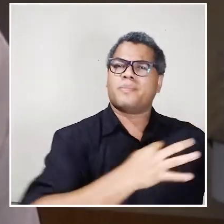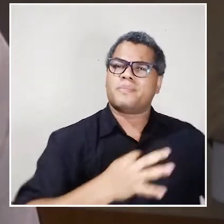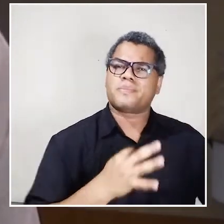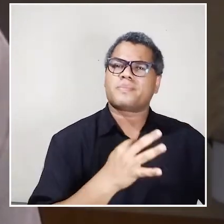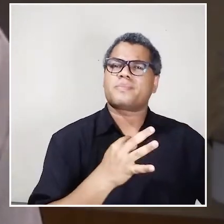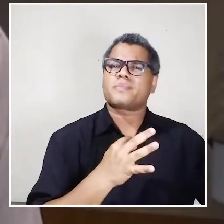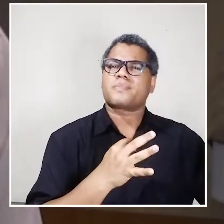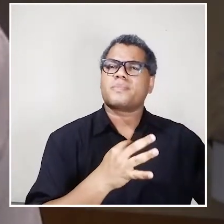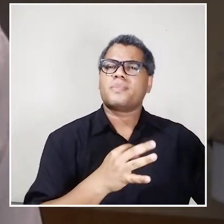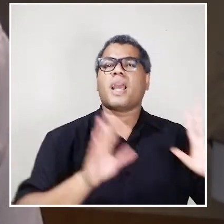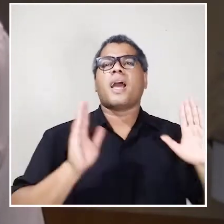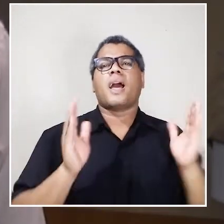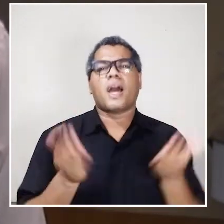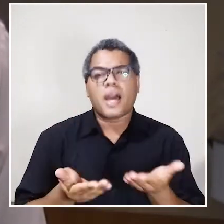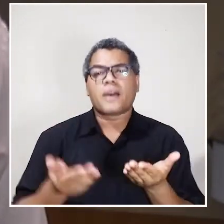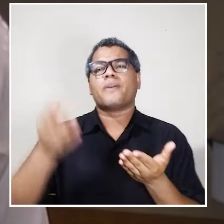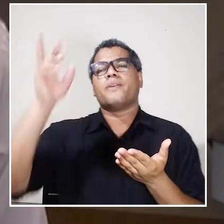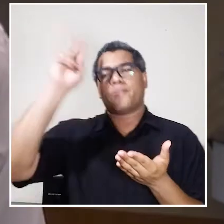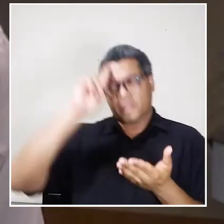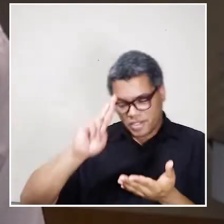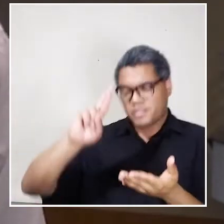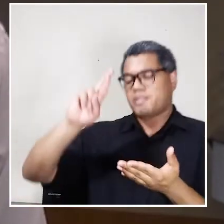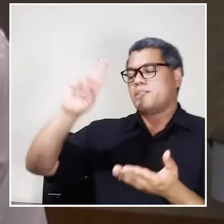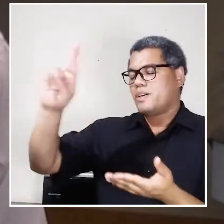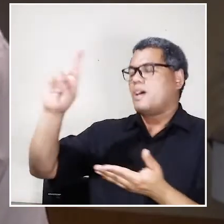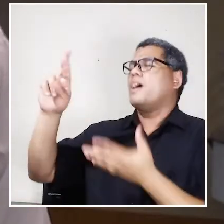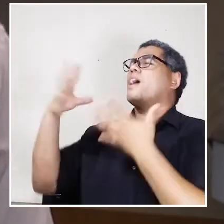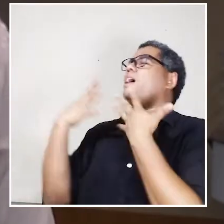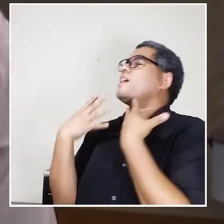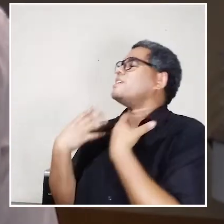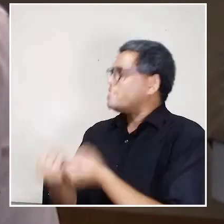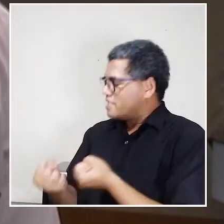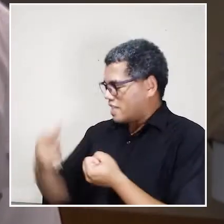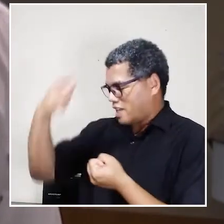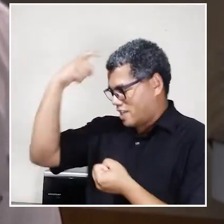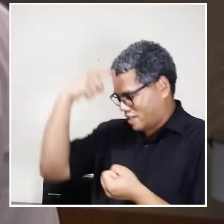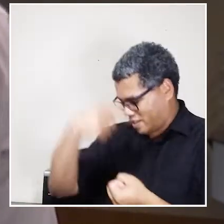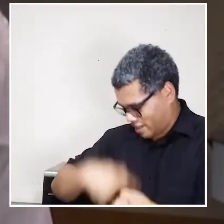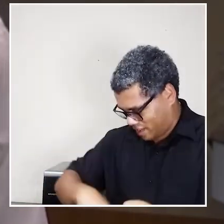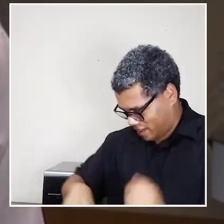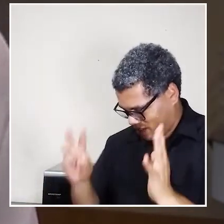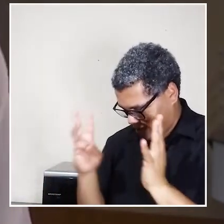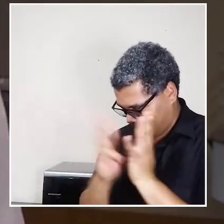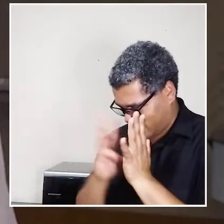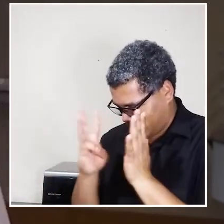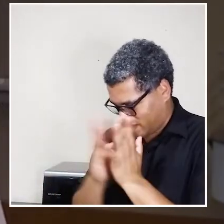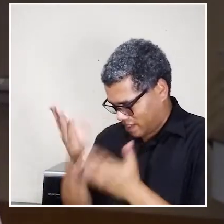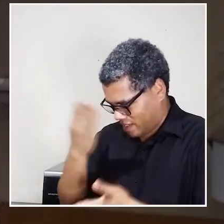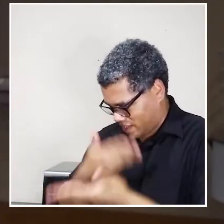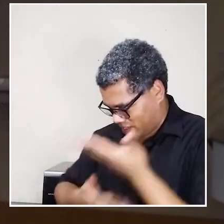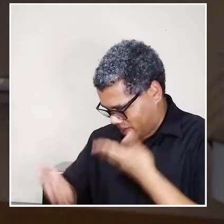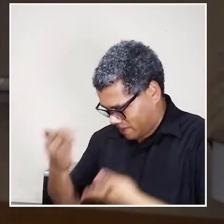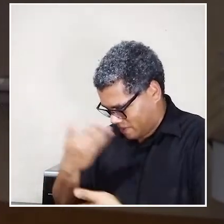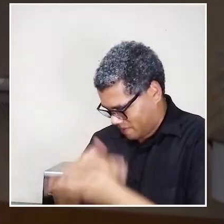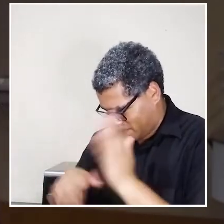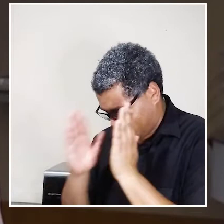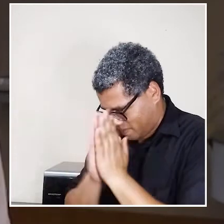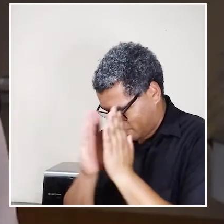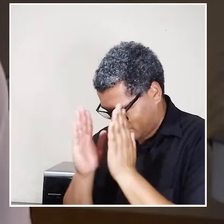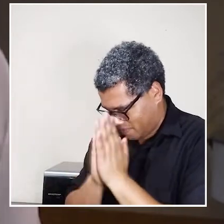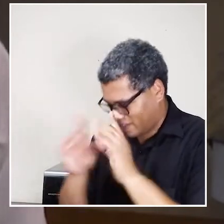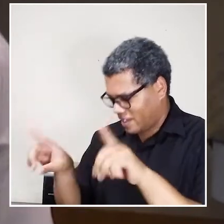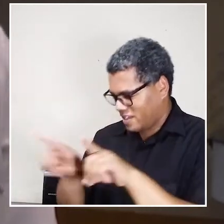Jerusalém. Agora, pois, ó Deus nosso, ouve a oração do teu servo e as